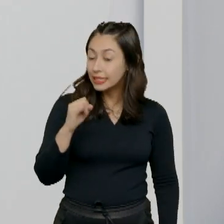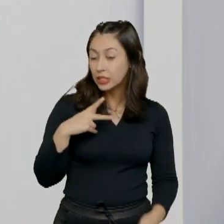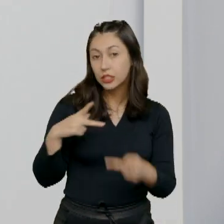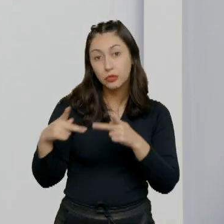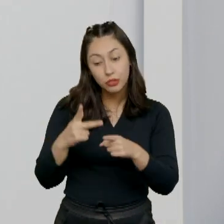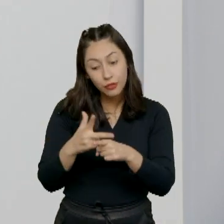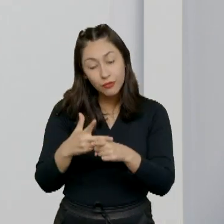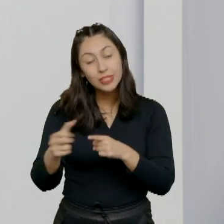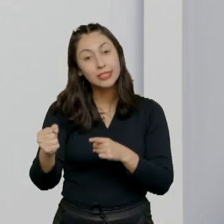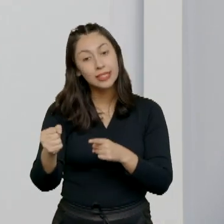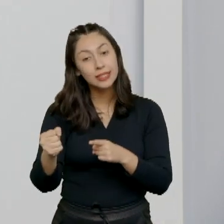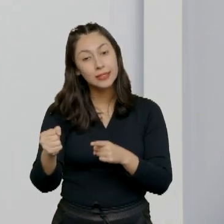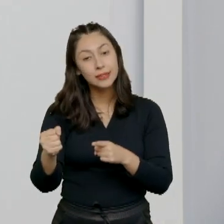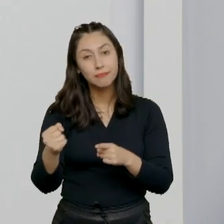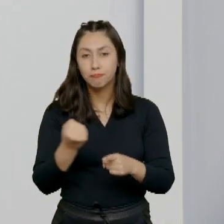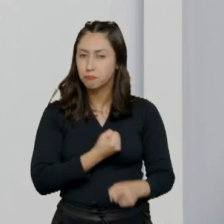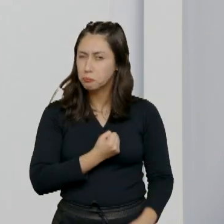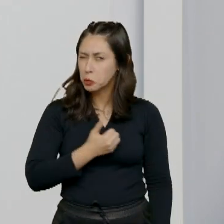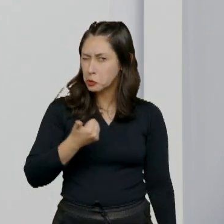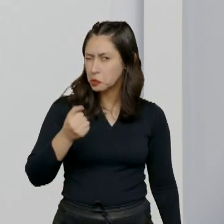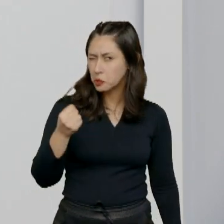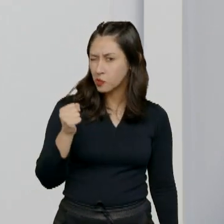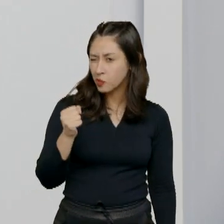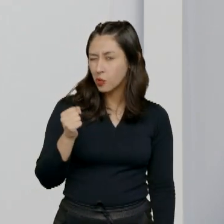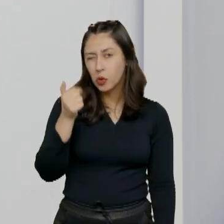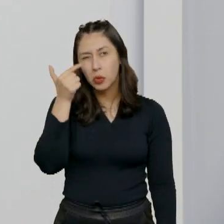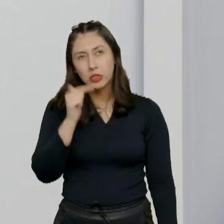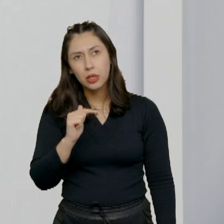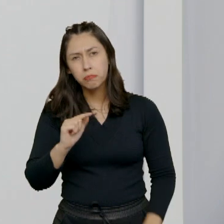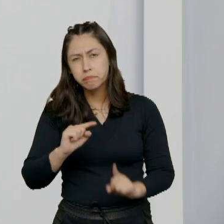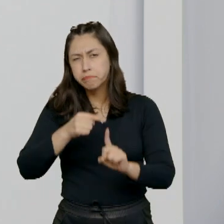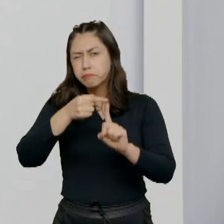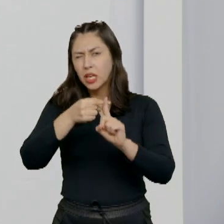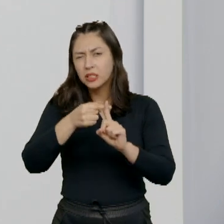18 pontos, 18 aqui. Se ele vencer, ele vai a 21. Olha só,